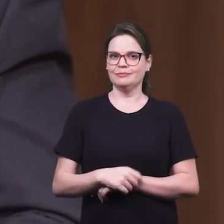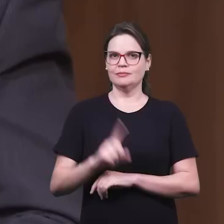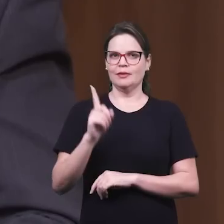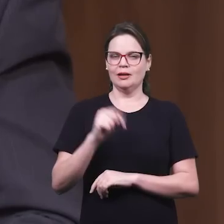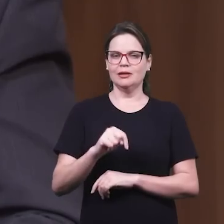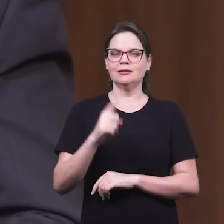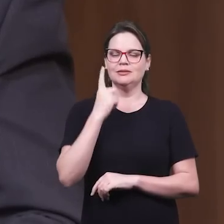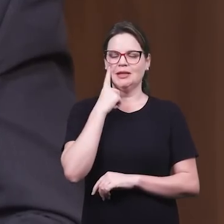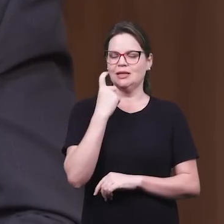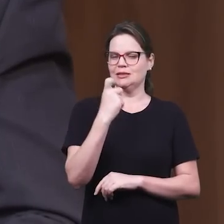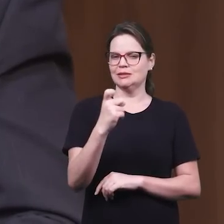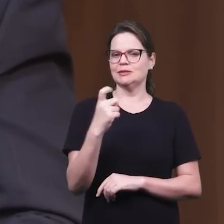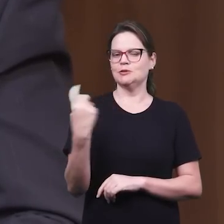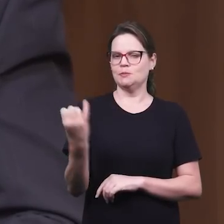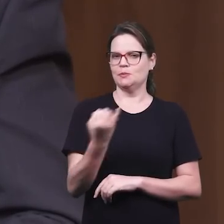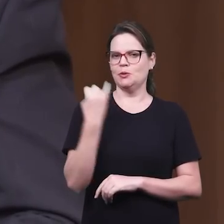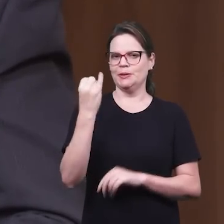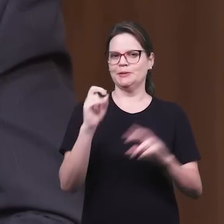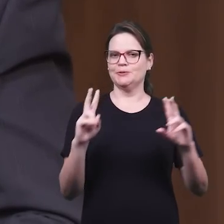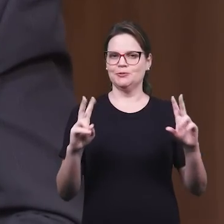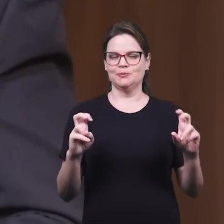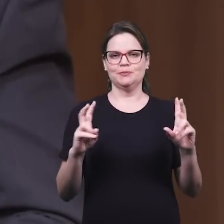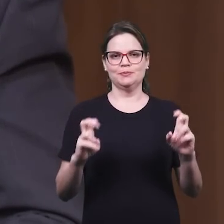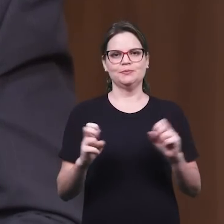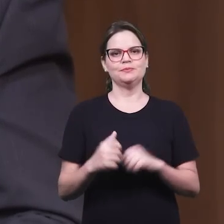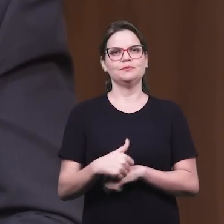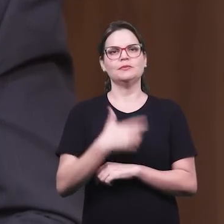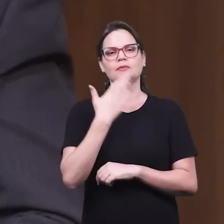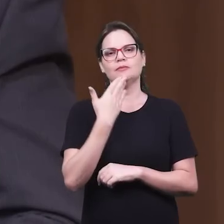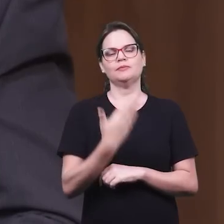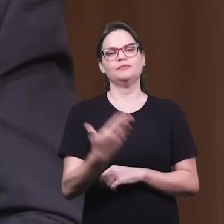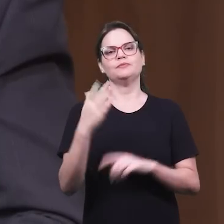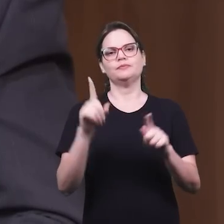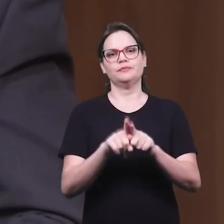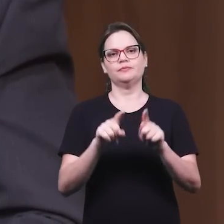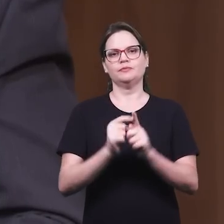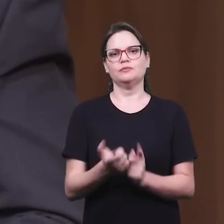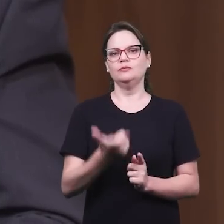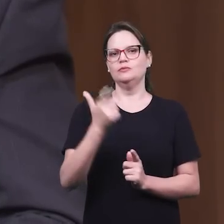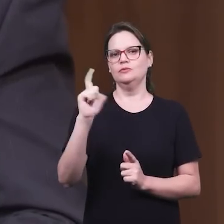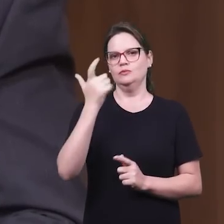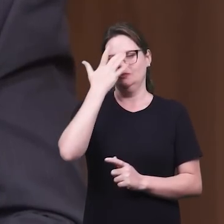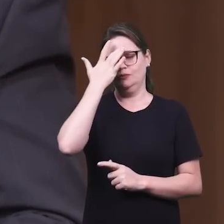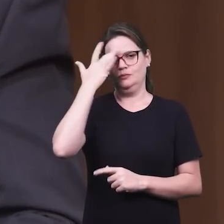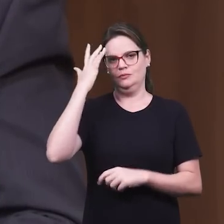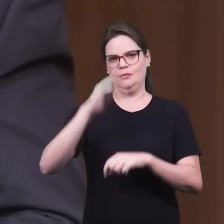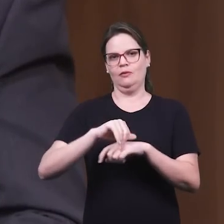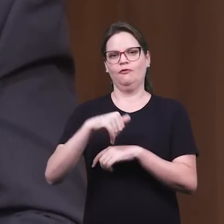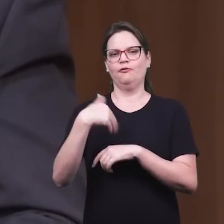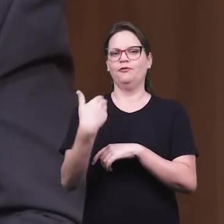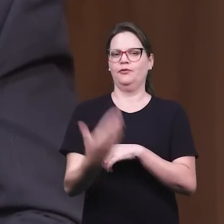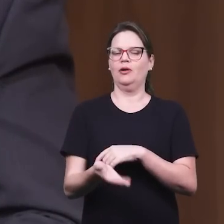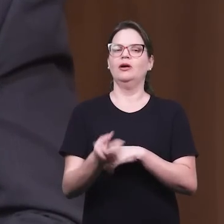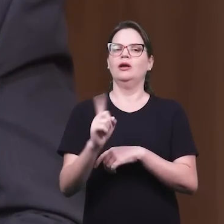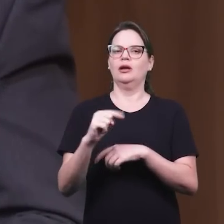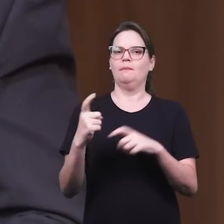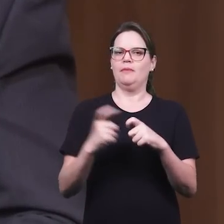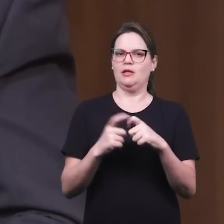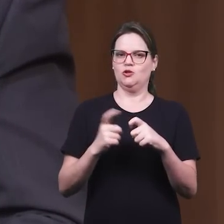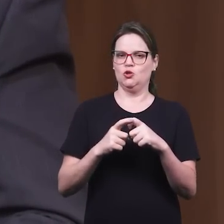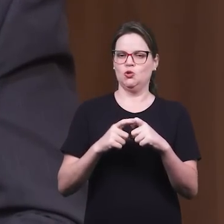tema bem relevante. Nós vamos contar, inclusive, com a participação de irmãos nossos que são